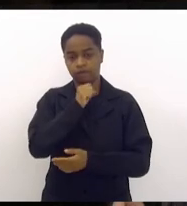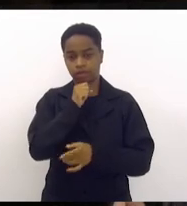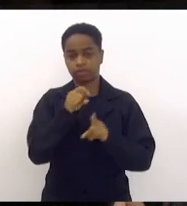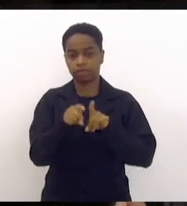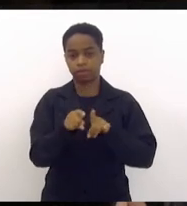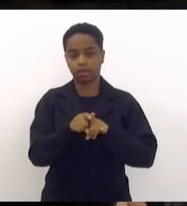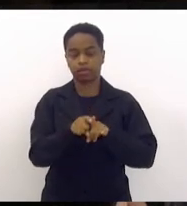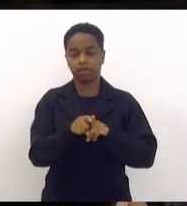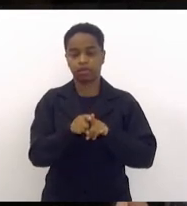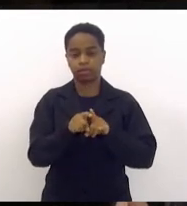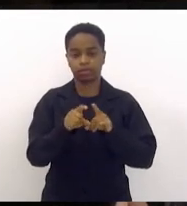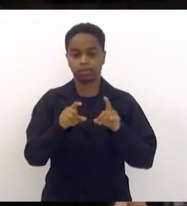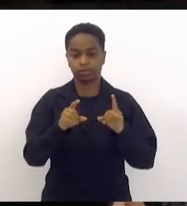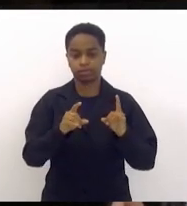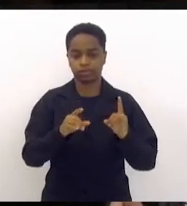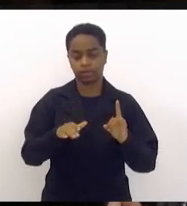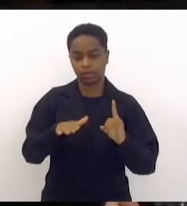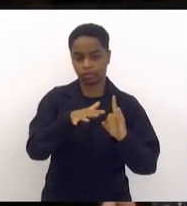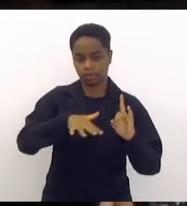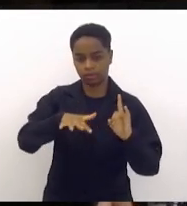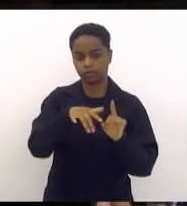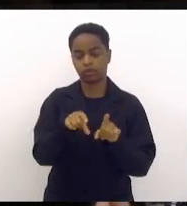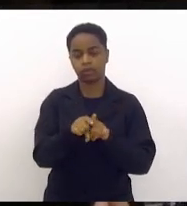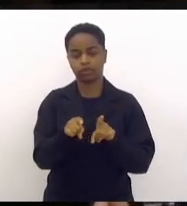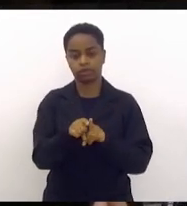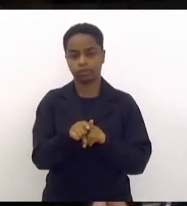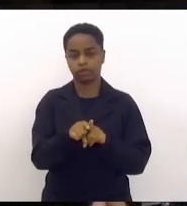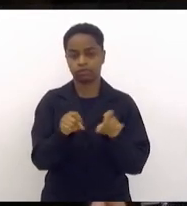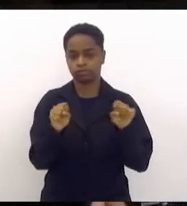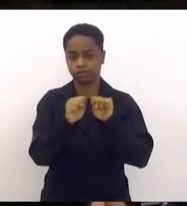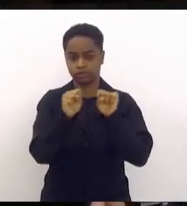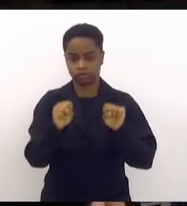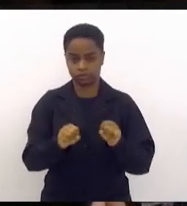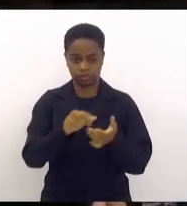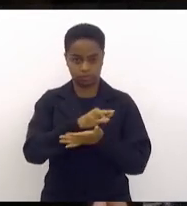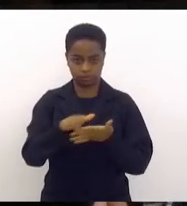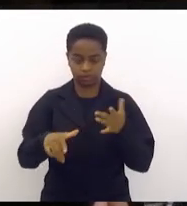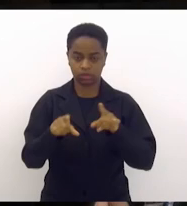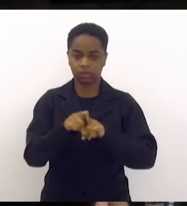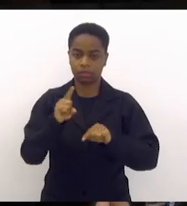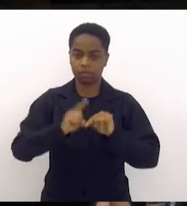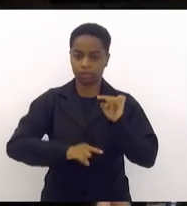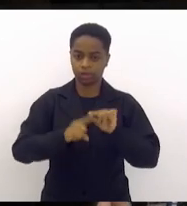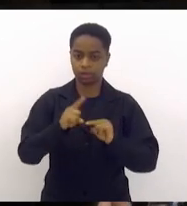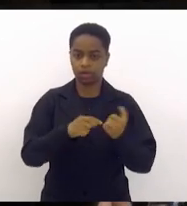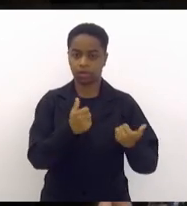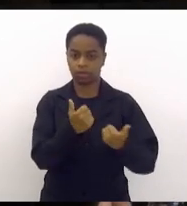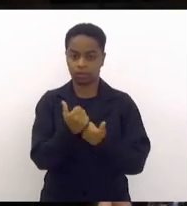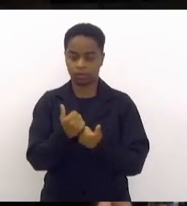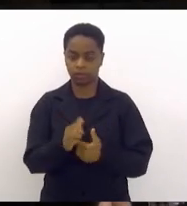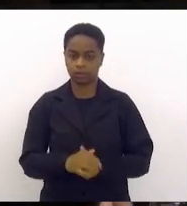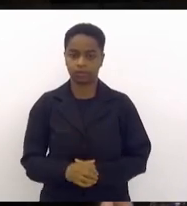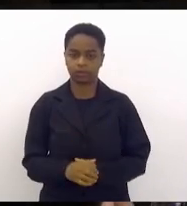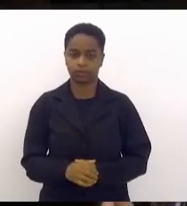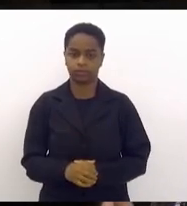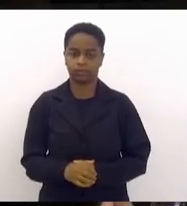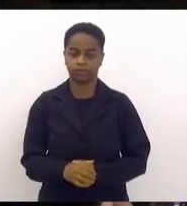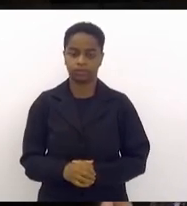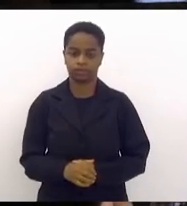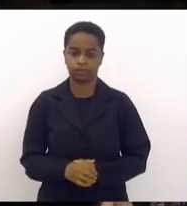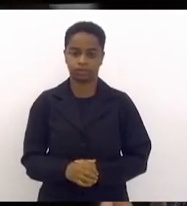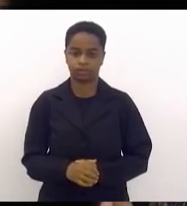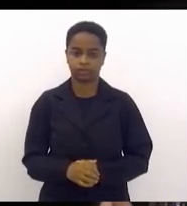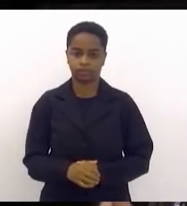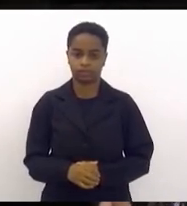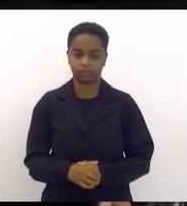plataformas sistemas subs eh equipamentos de apoio e também